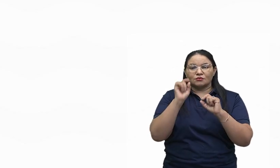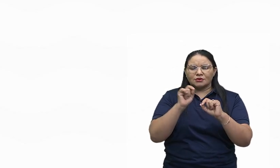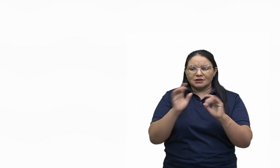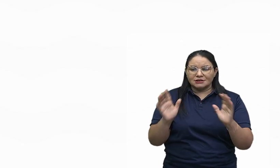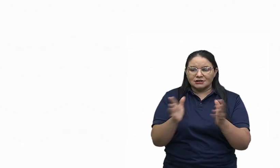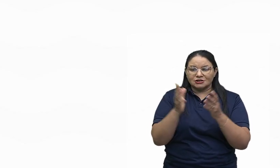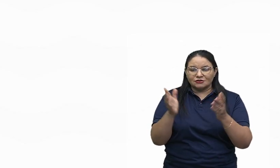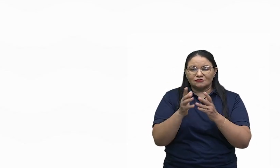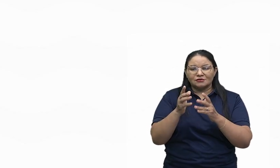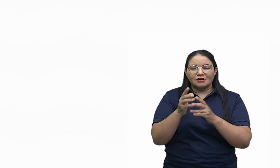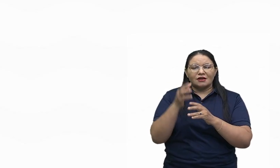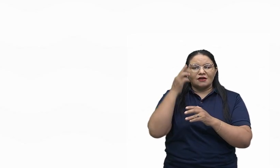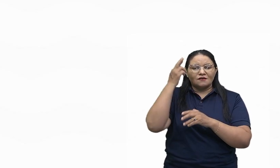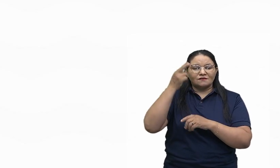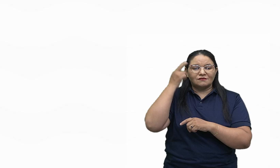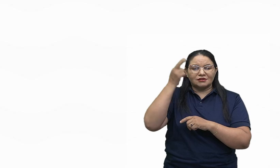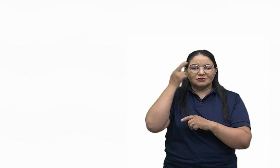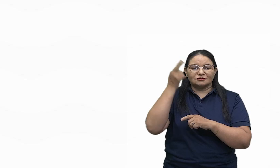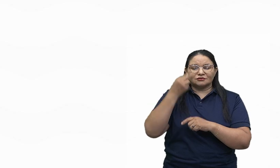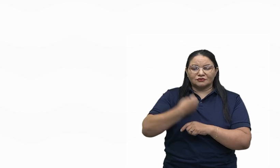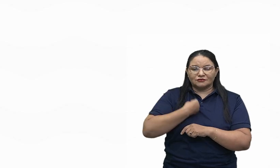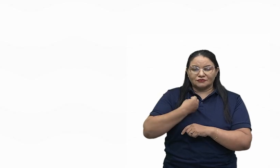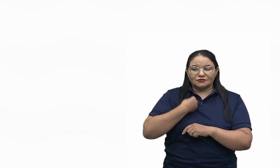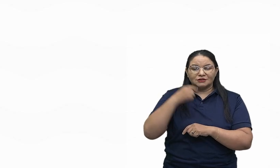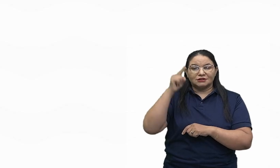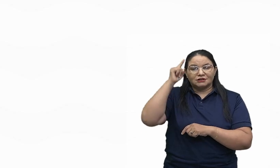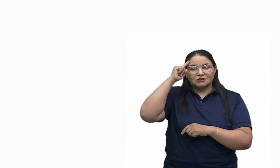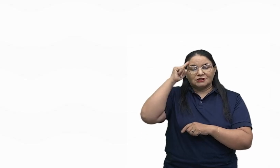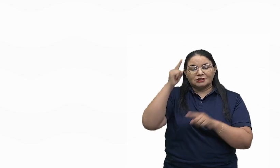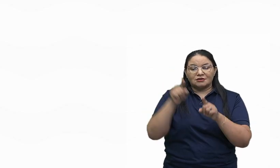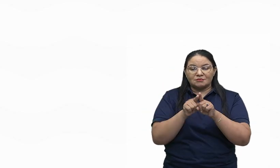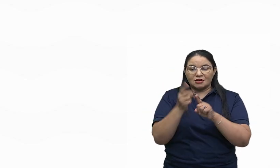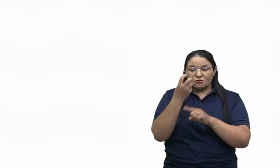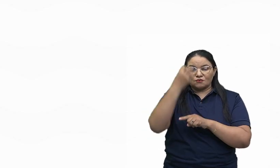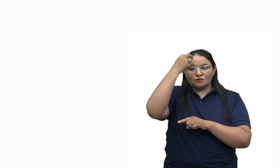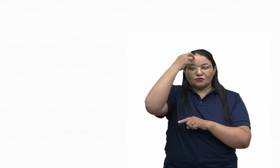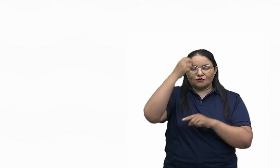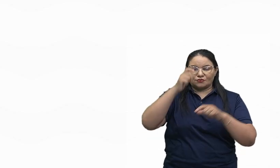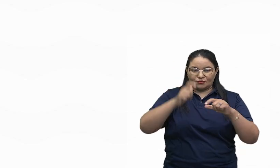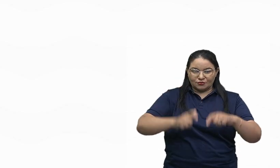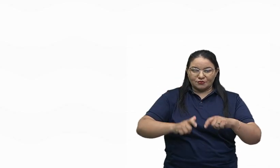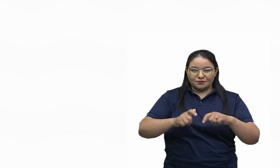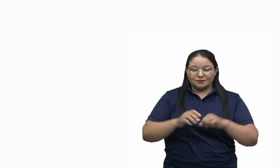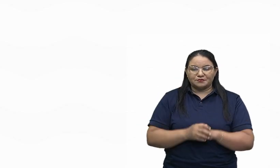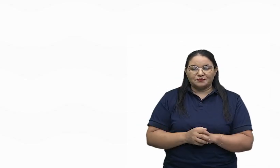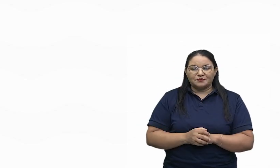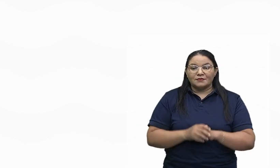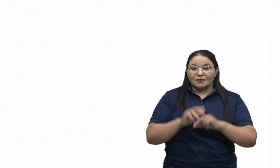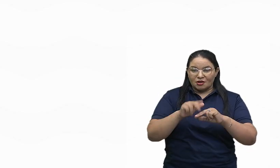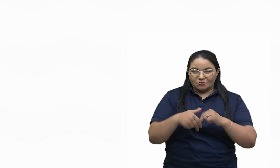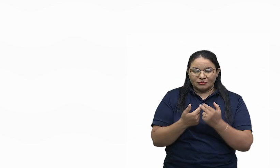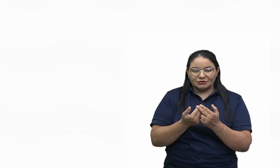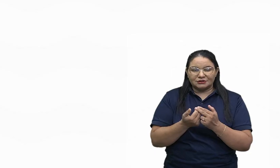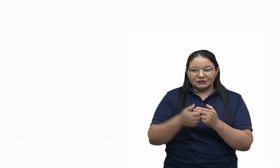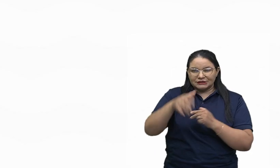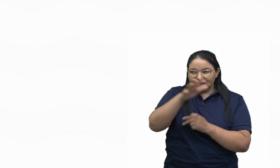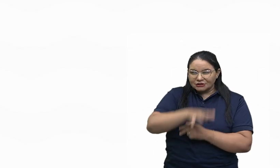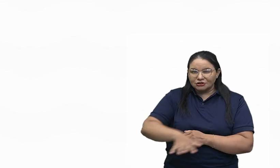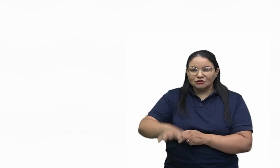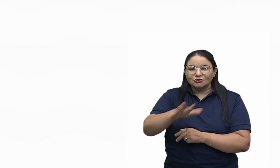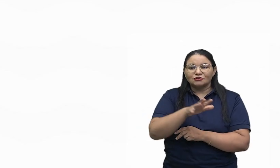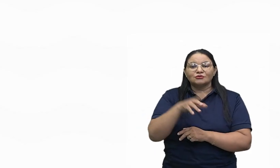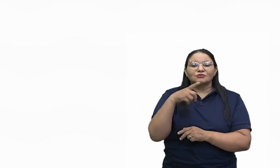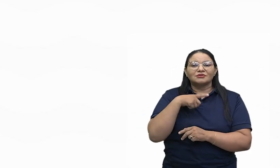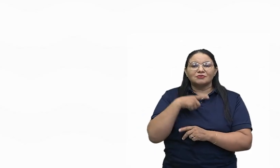sobre o cotidiano e a cultura local. Por isso, dentro dessa vastidão, vamos perceber que